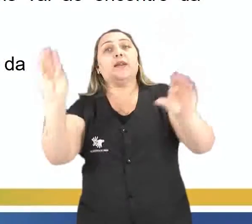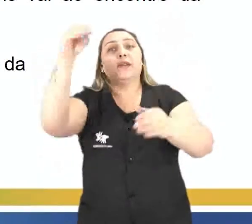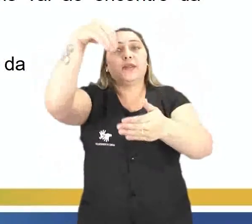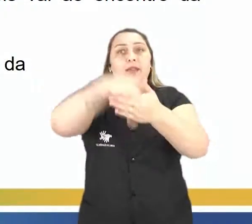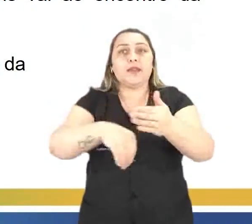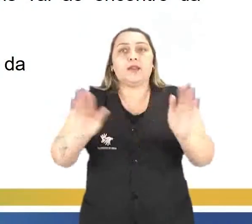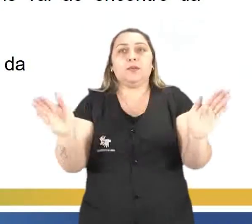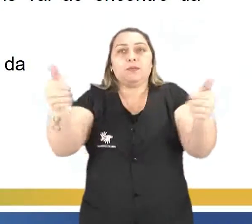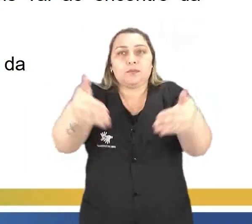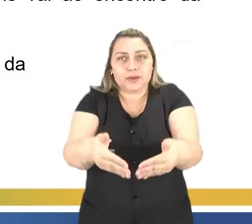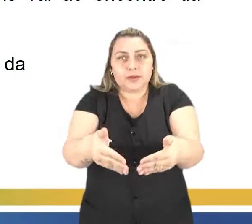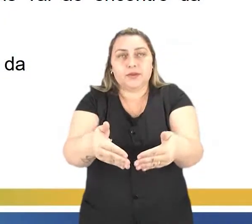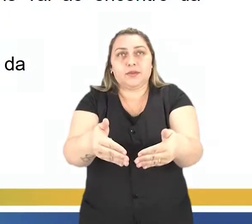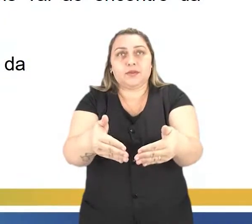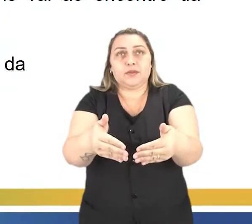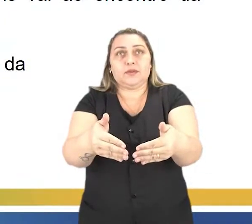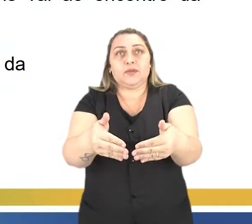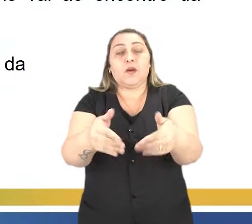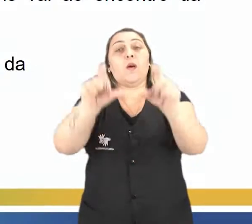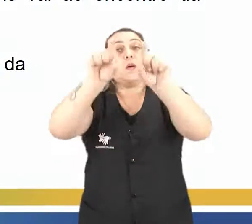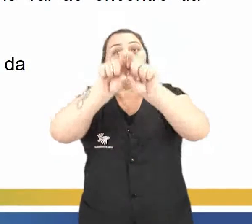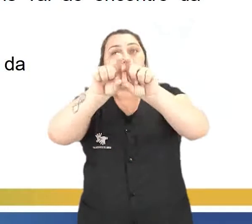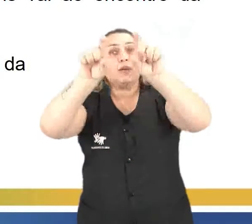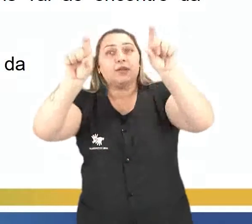do período. Bom, oração